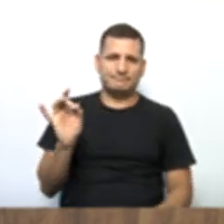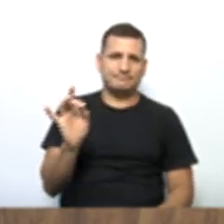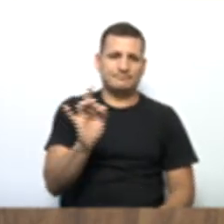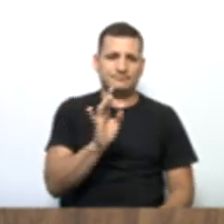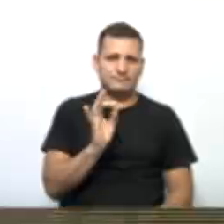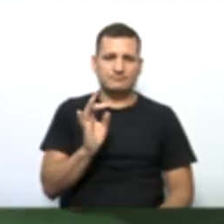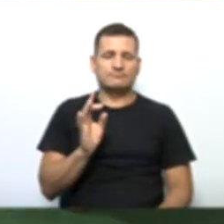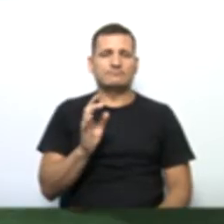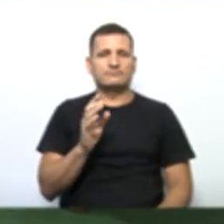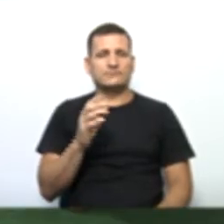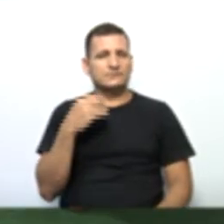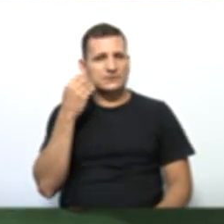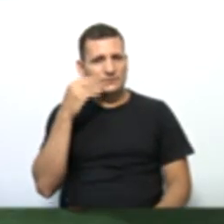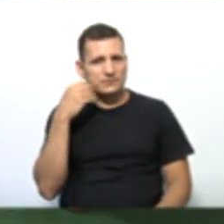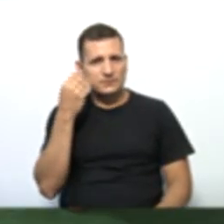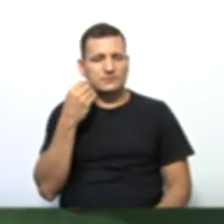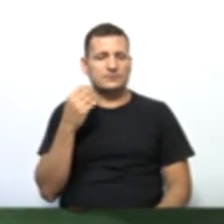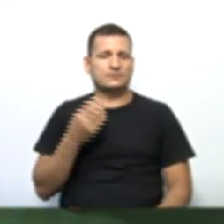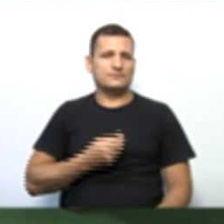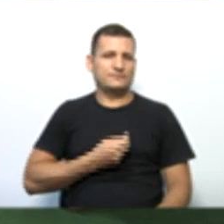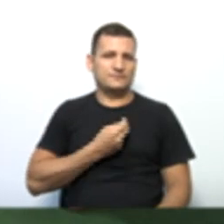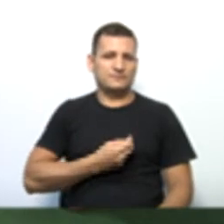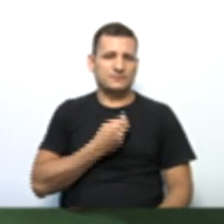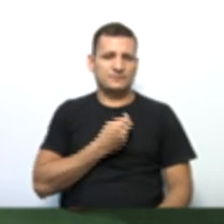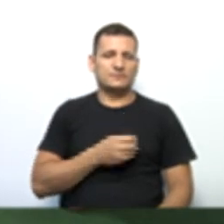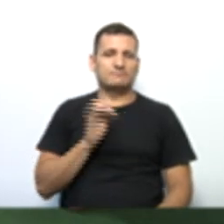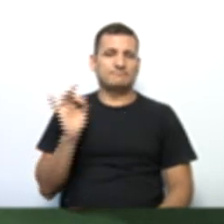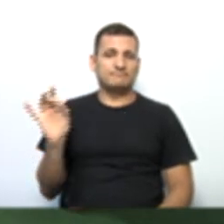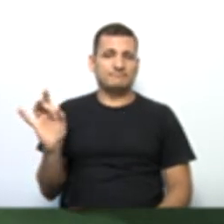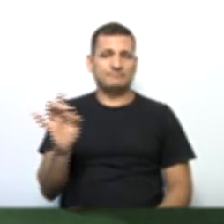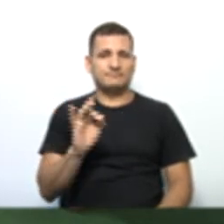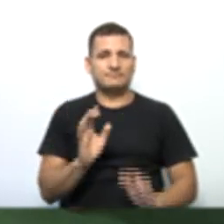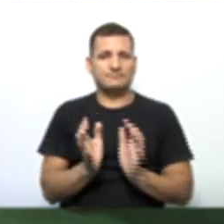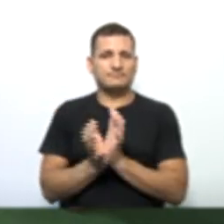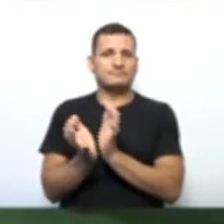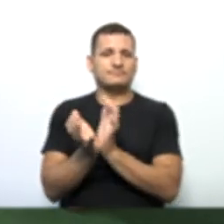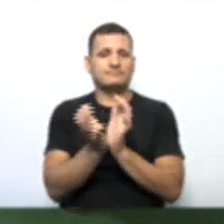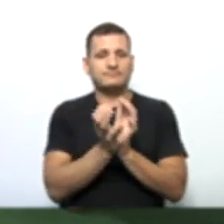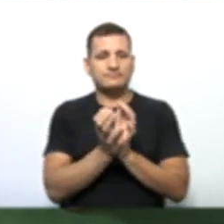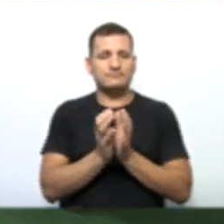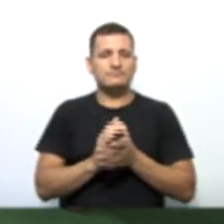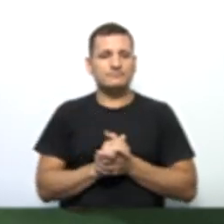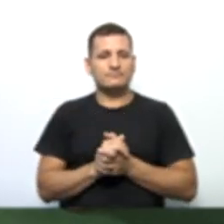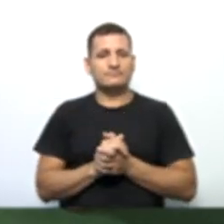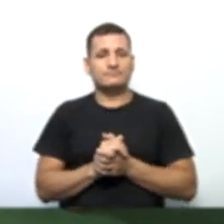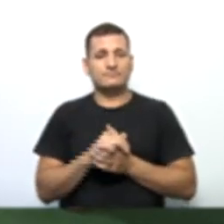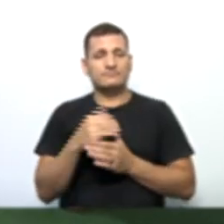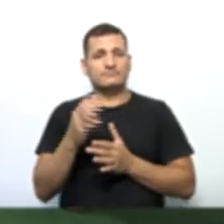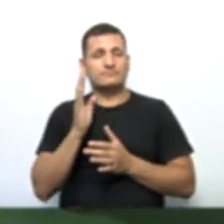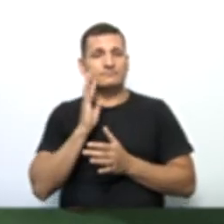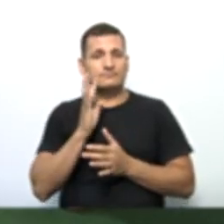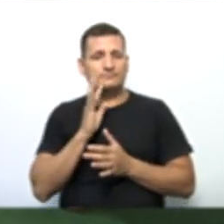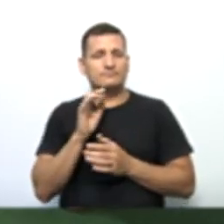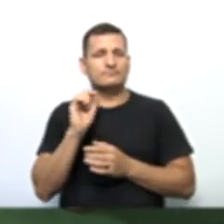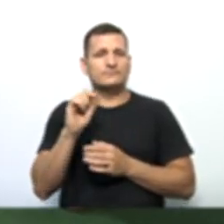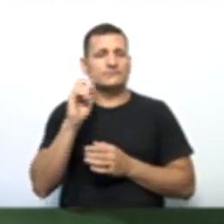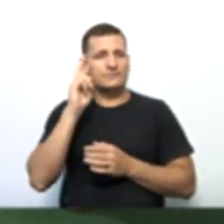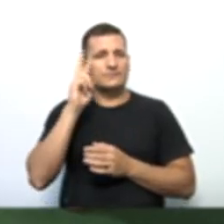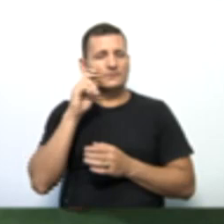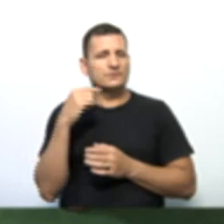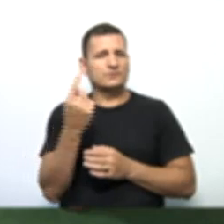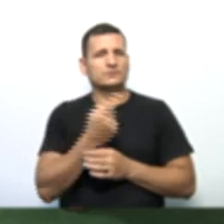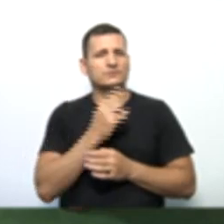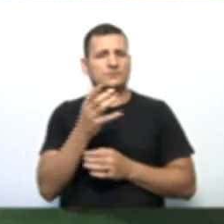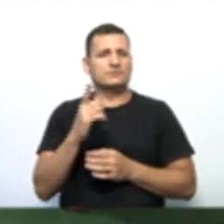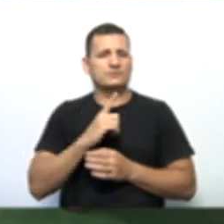acordo com a convivência e experiência de cada turma, né? Sim, isso é bem legal, até para a gente destacar que a gente já tem muitas normas, que a gente